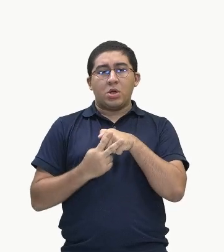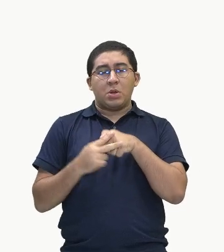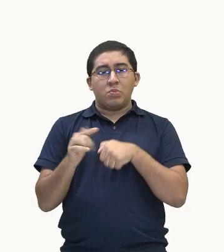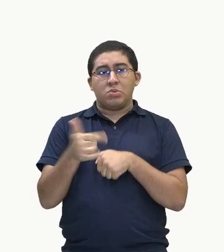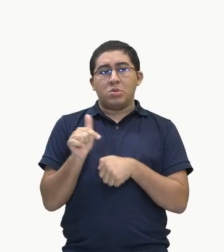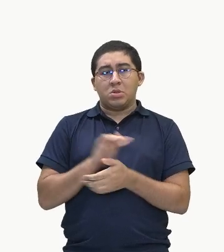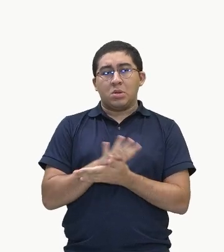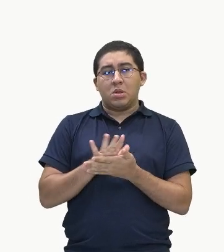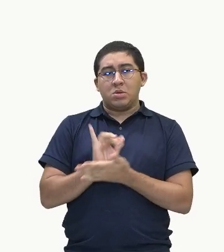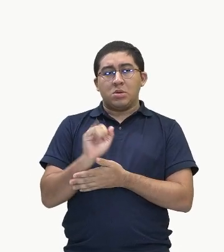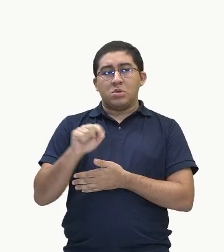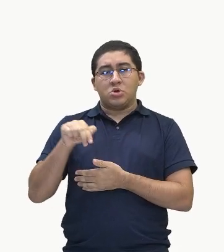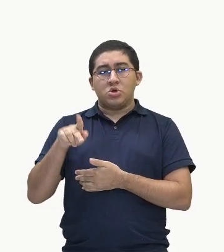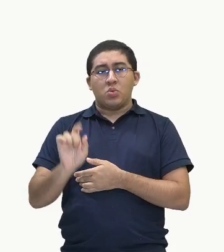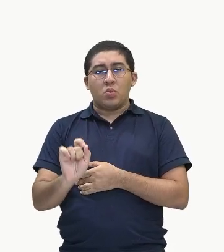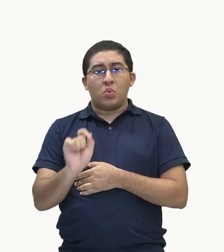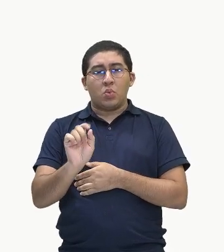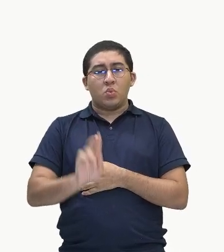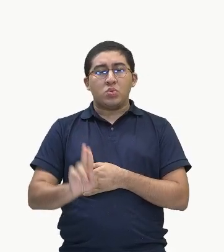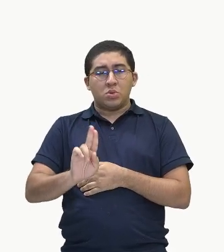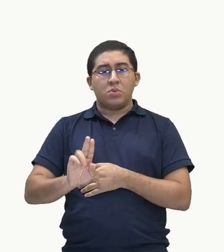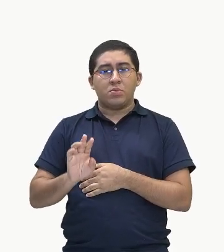que eu uso mesmo, pessoal?